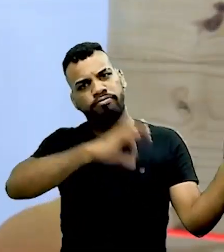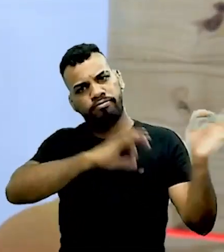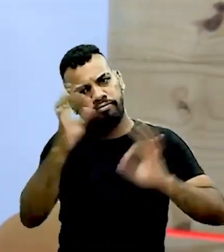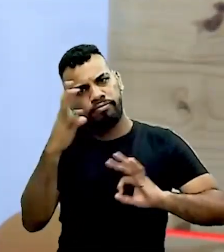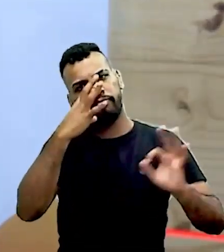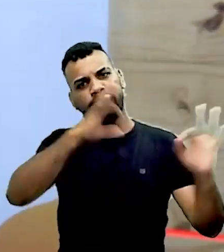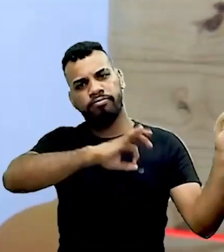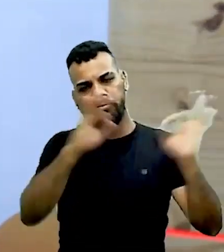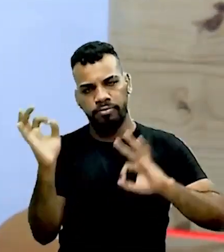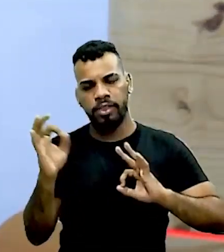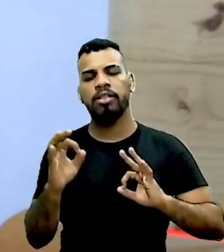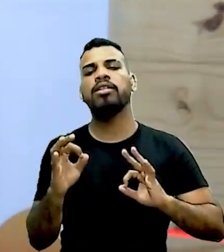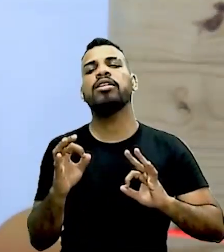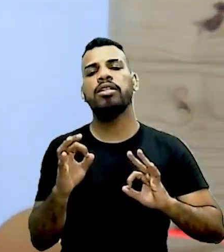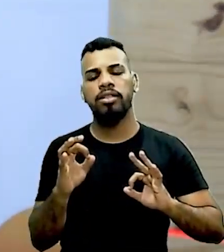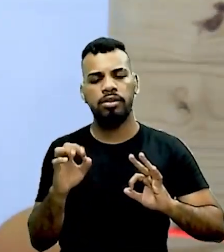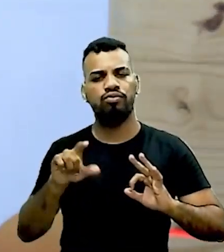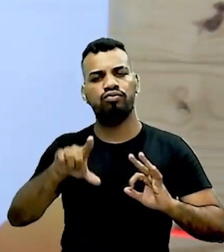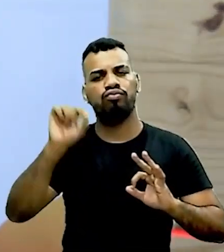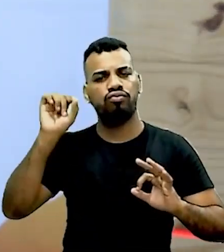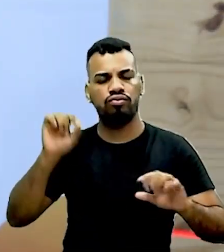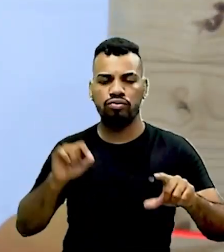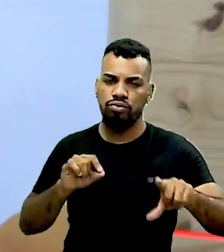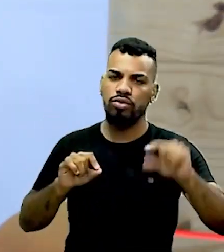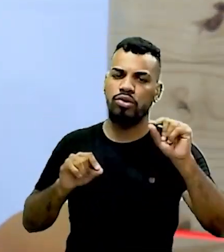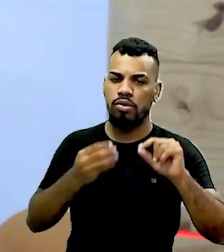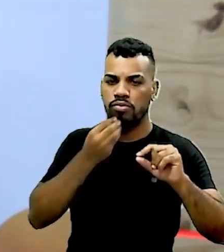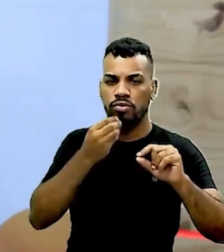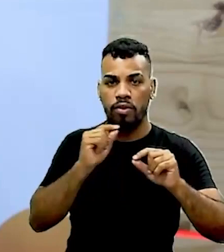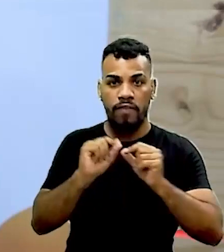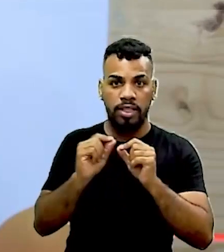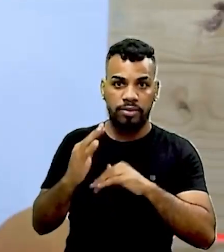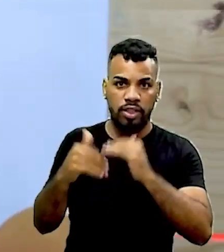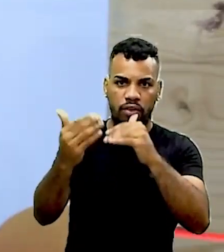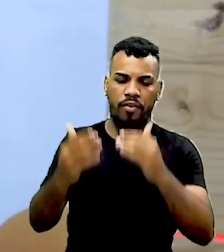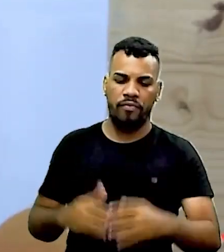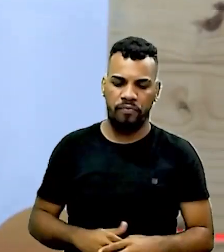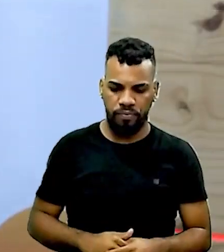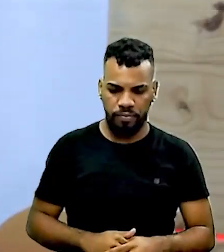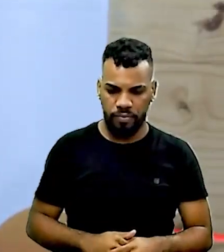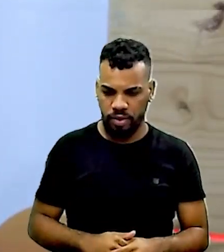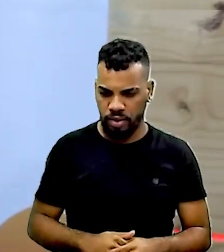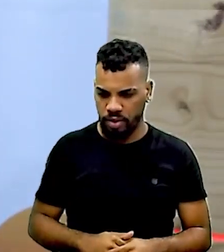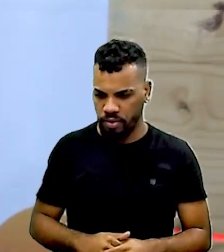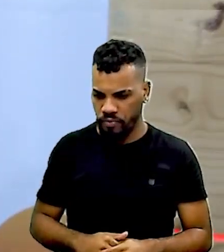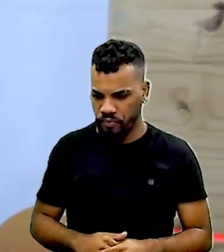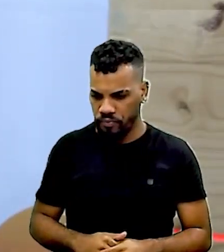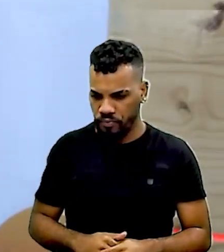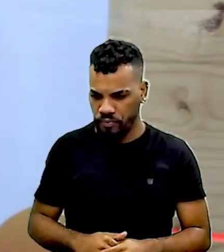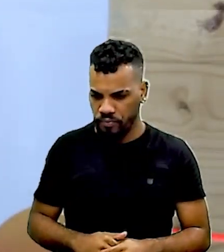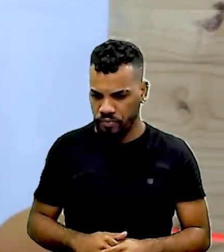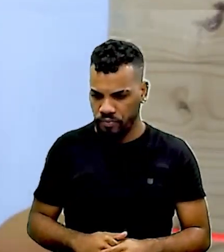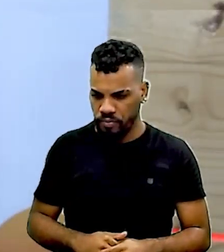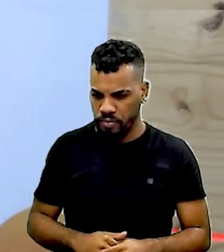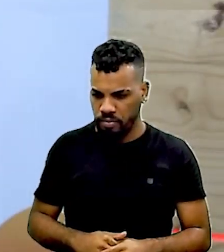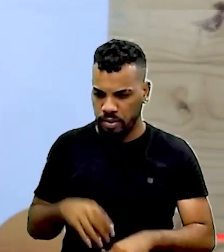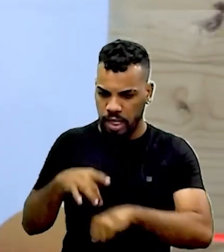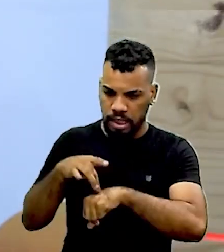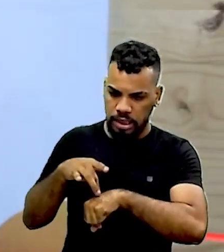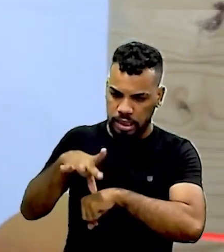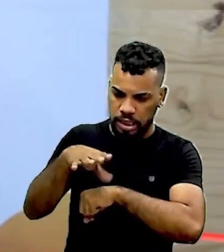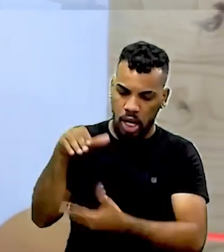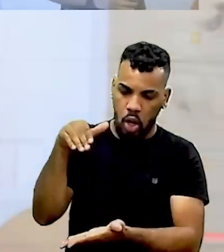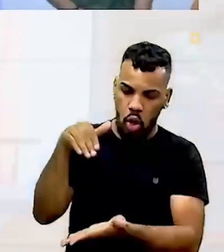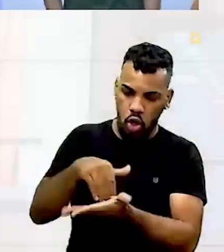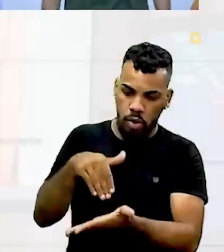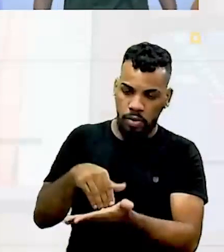cada ferramenta, cada opção que você tem no Blender para poder desenvolver em cima dela. E a última dica que eu quero trazer aqui